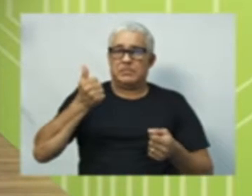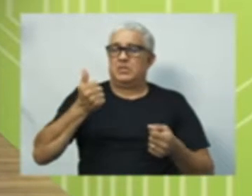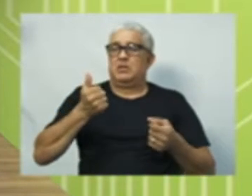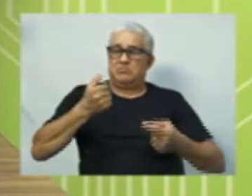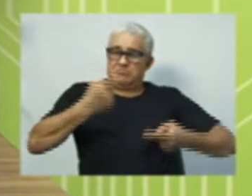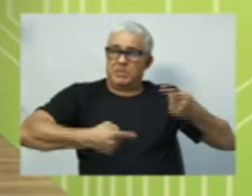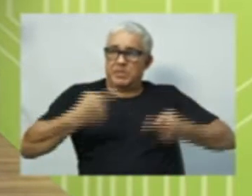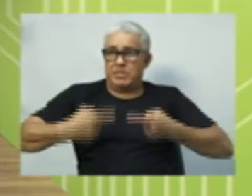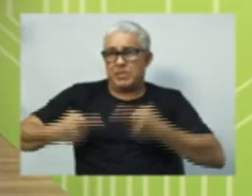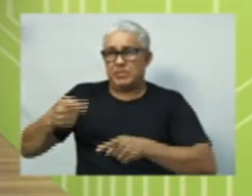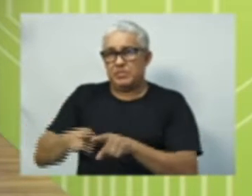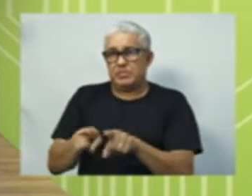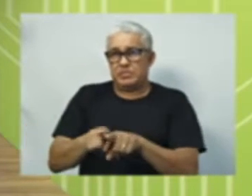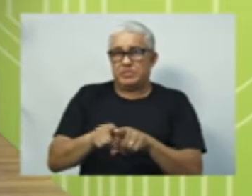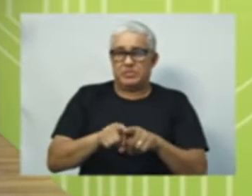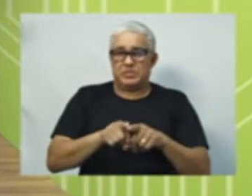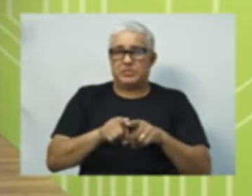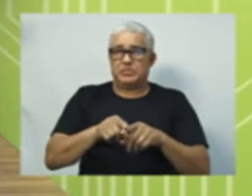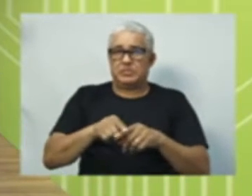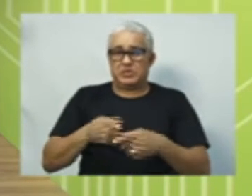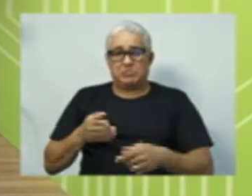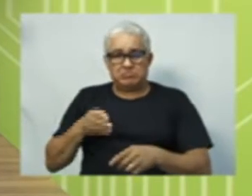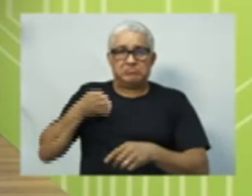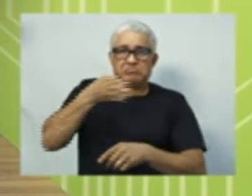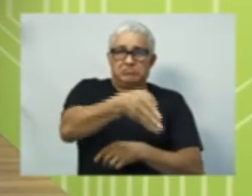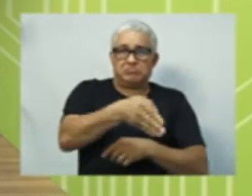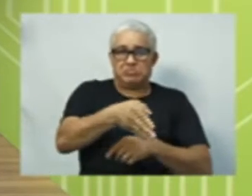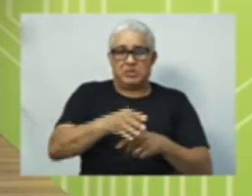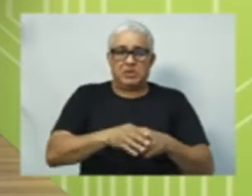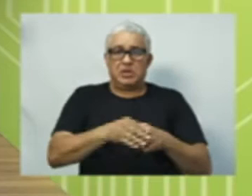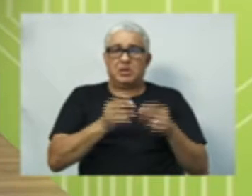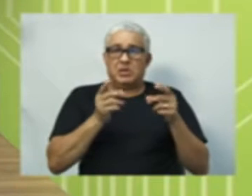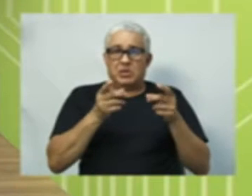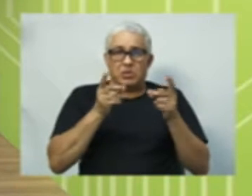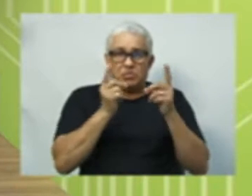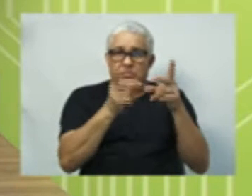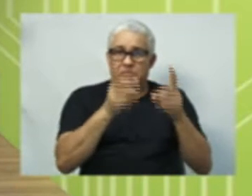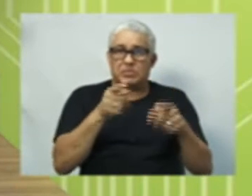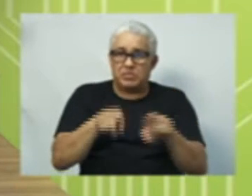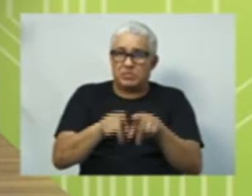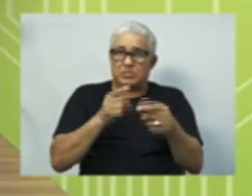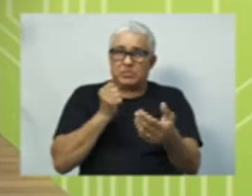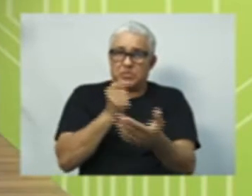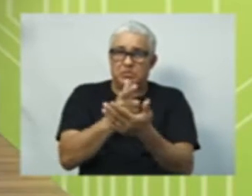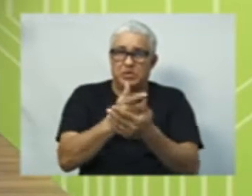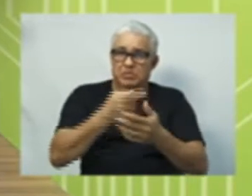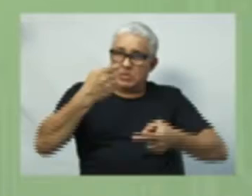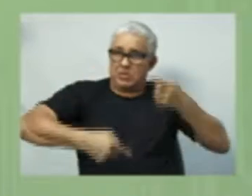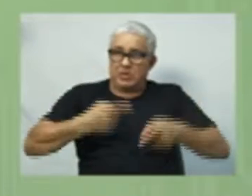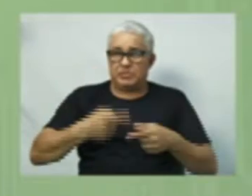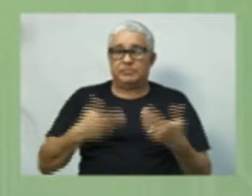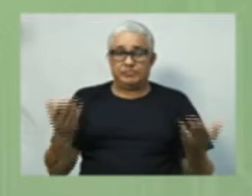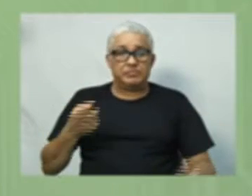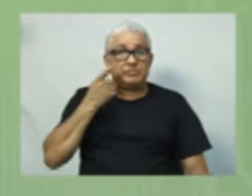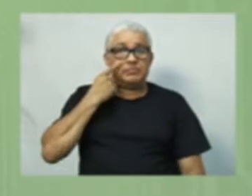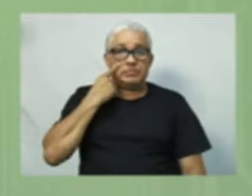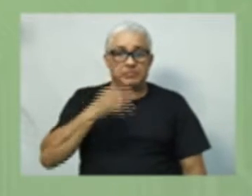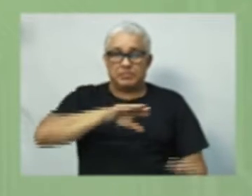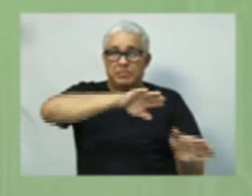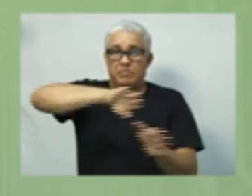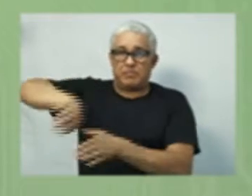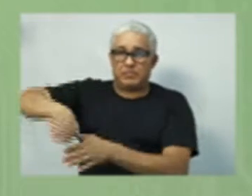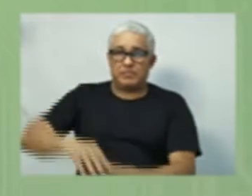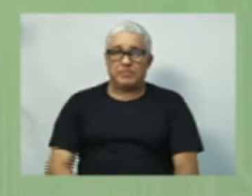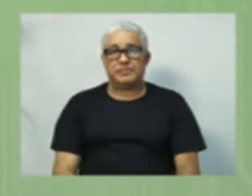competitividade, conseguir entrar no mercado de forma competitiva, ok? Portanto, vamos ver aqui,